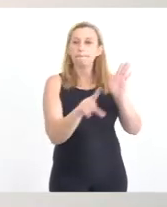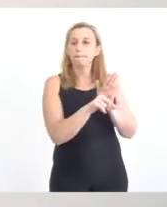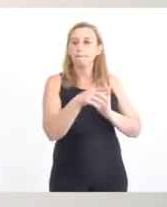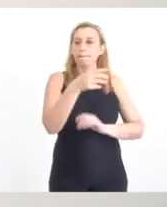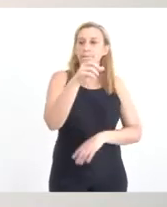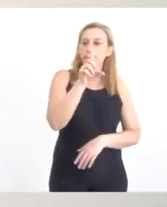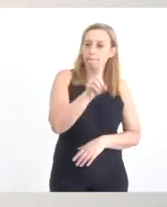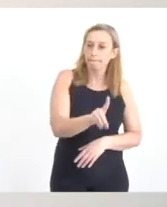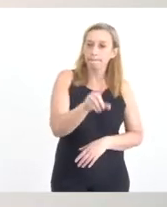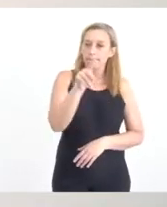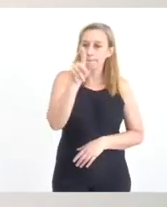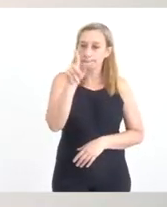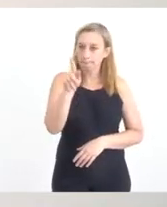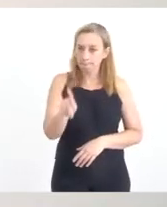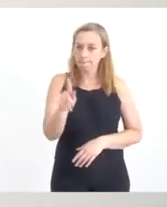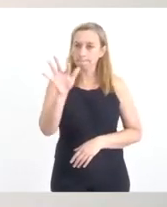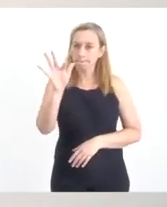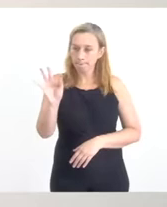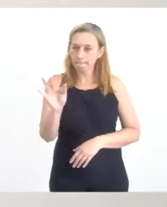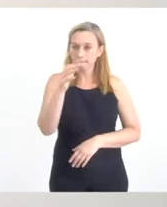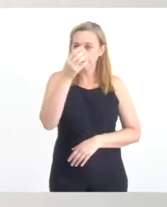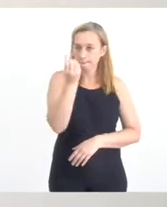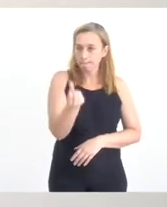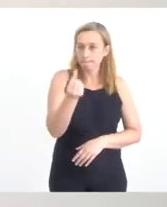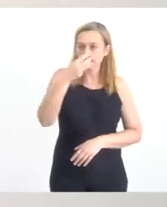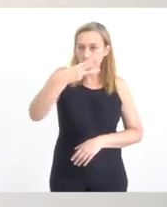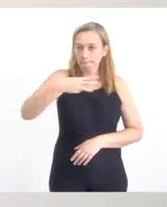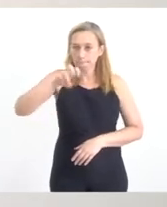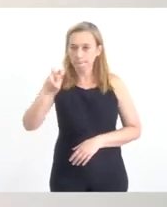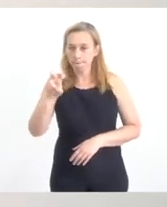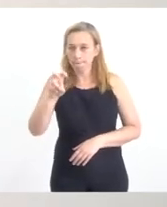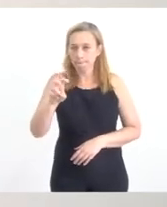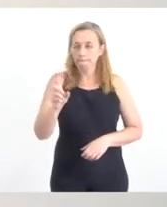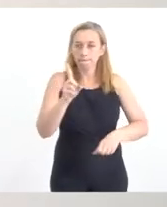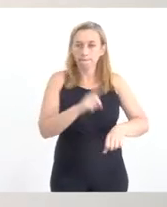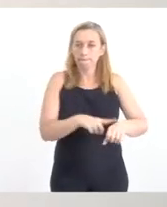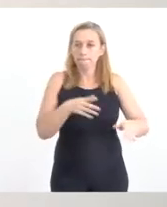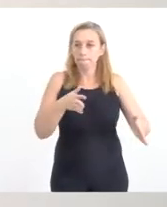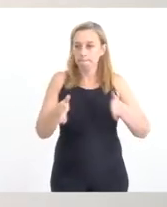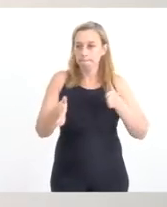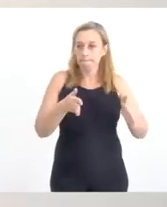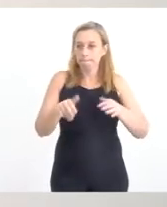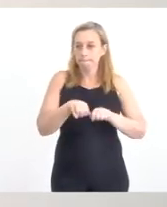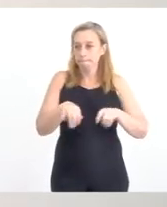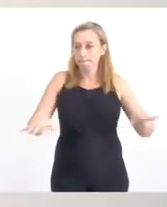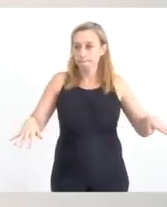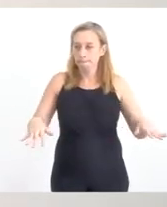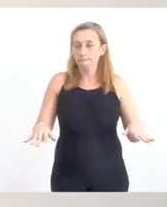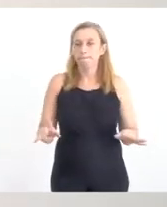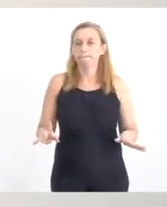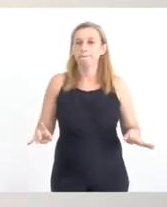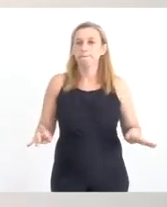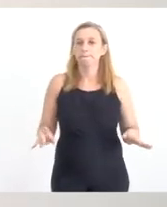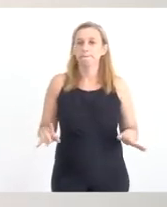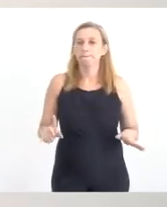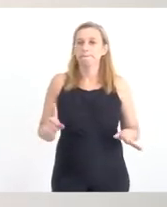6 35 que garantiu que as operações policiais em tempo de pandemia fosse